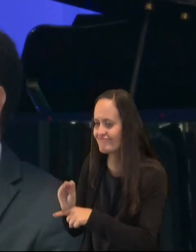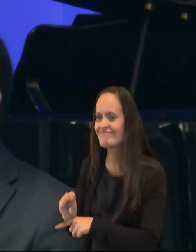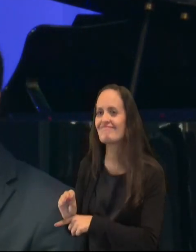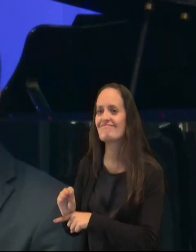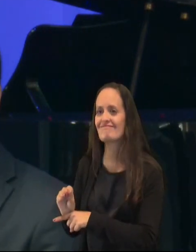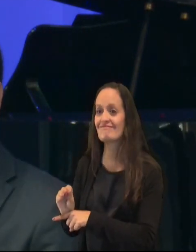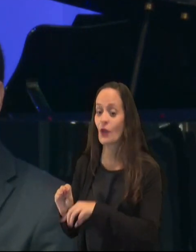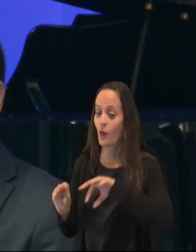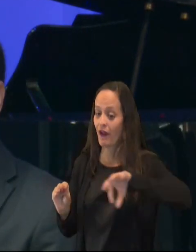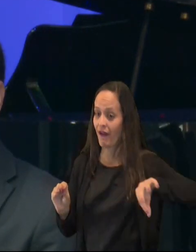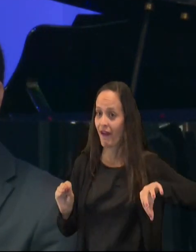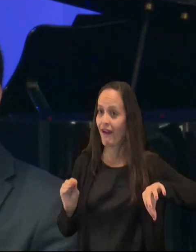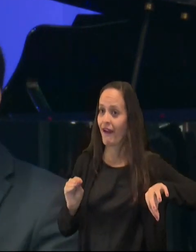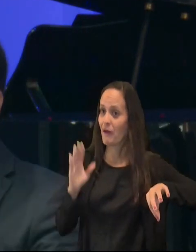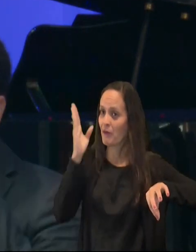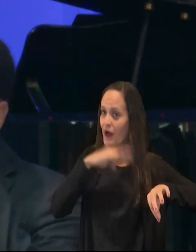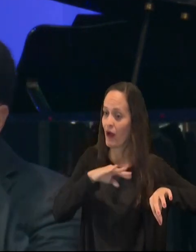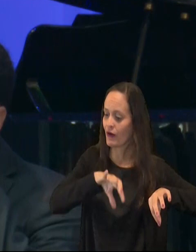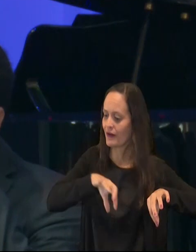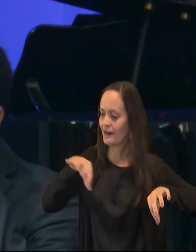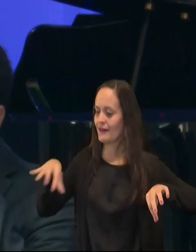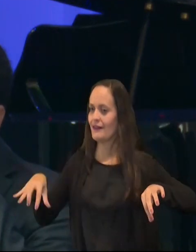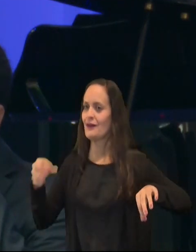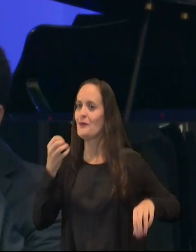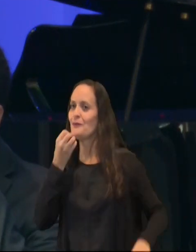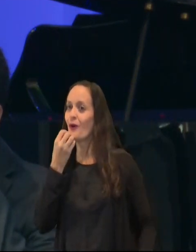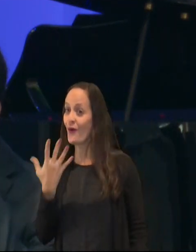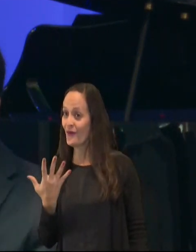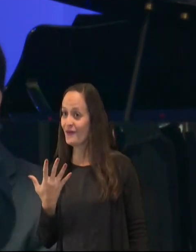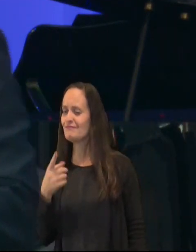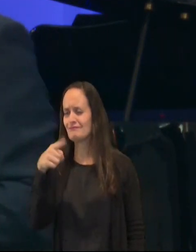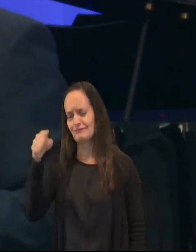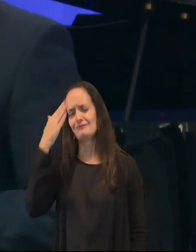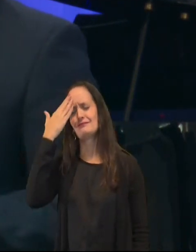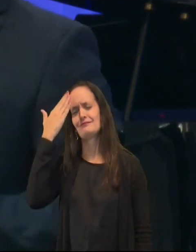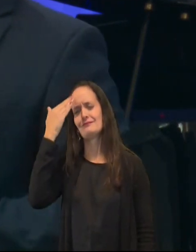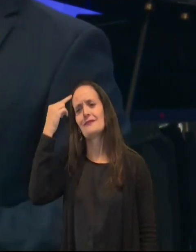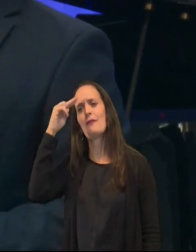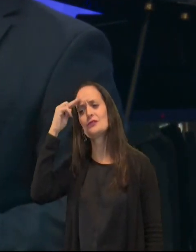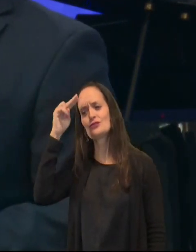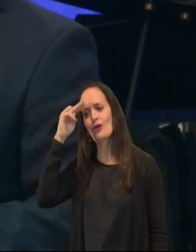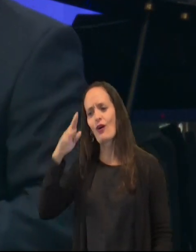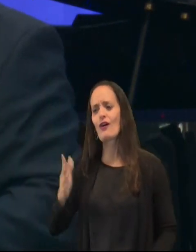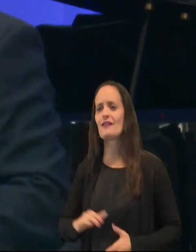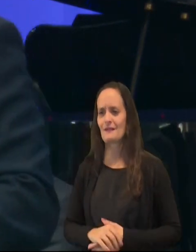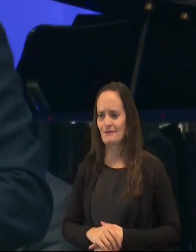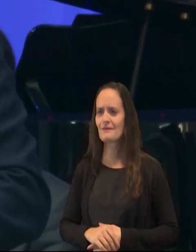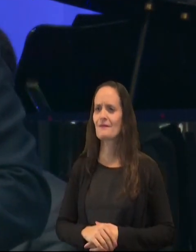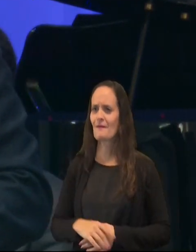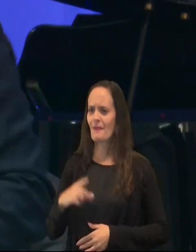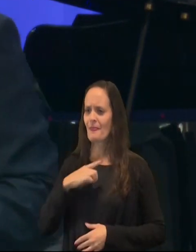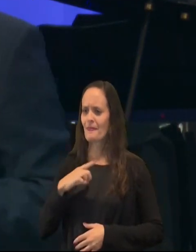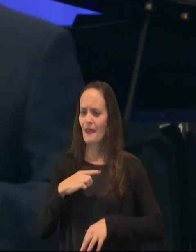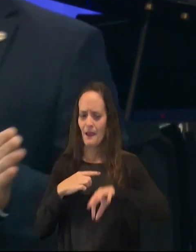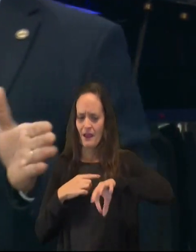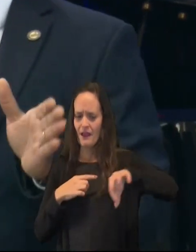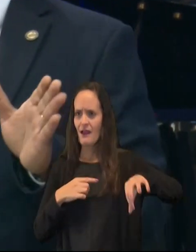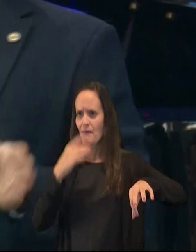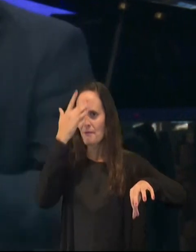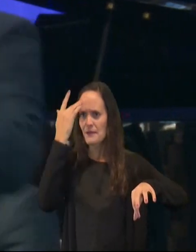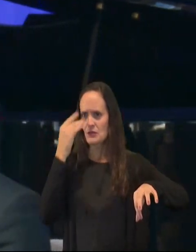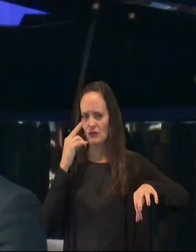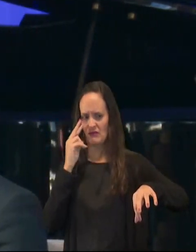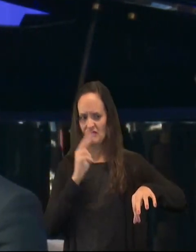E depois passa o levita e passa o sacerdote. Os irmãos conhecem bem a história. E nós encontramos o segundo grupo de pessoas que passa. O texto diz